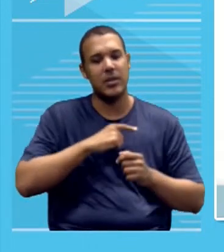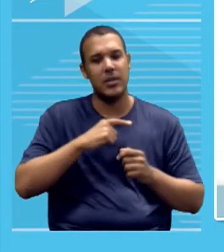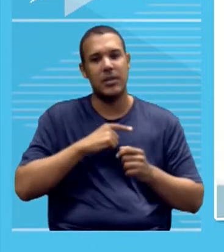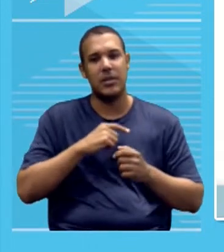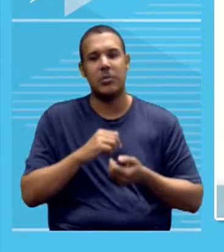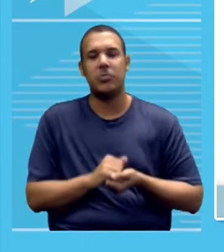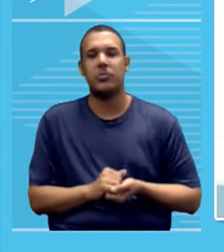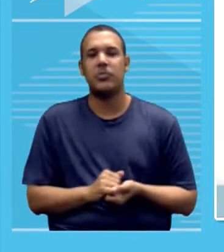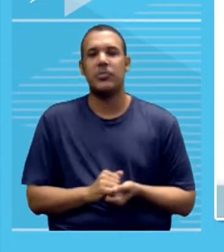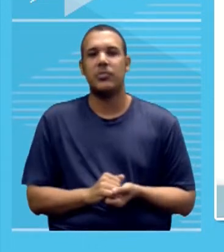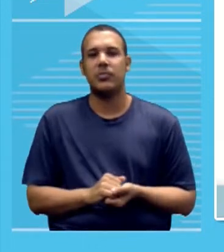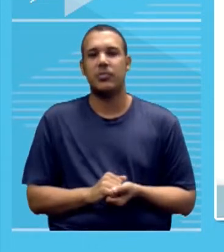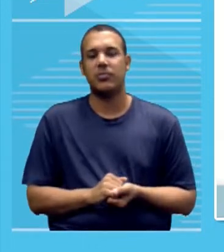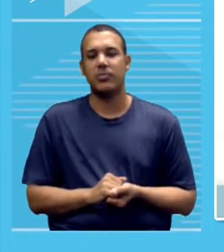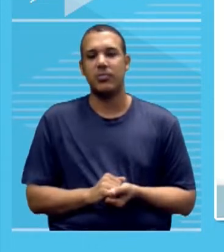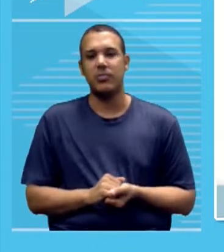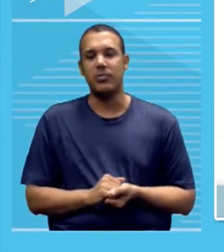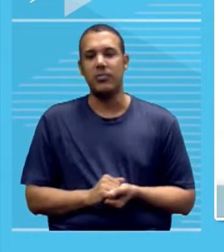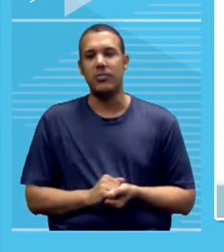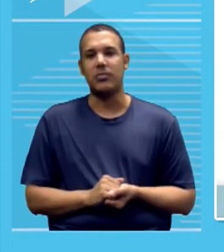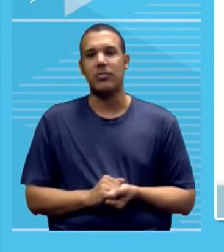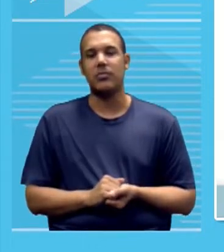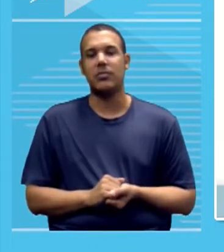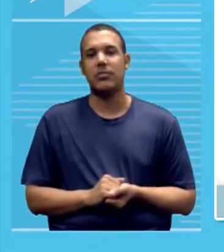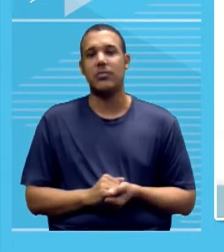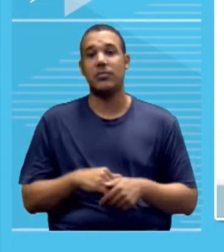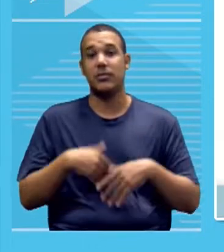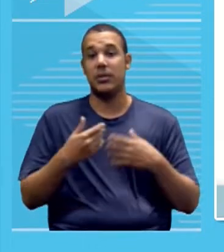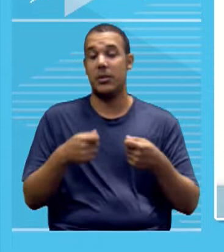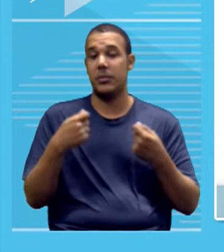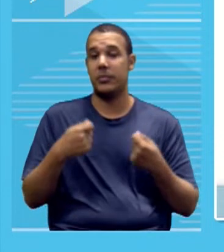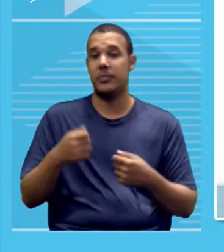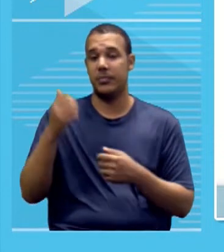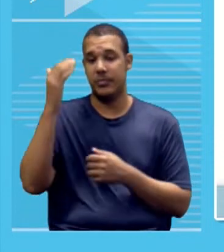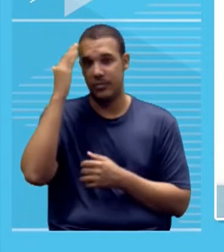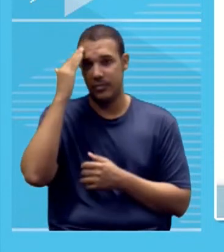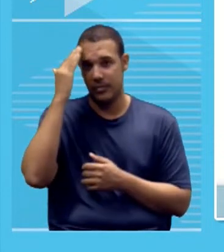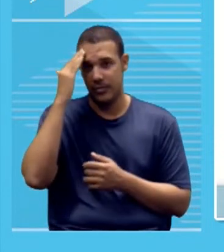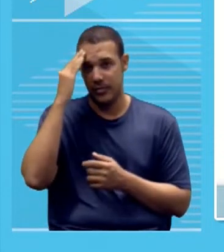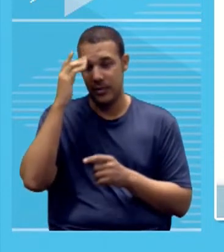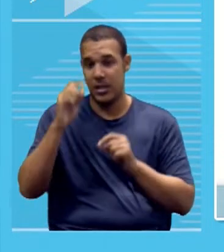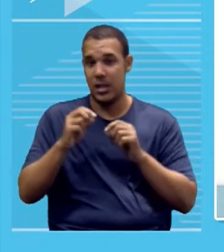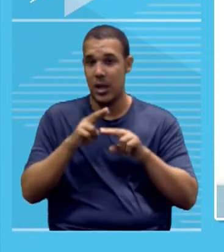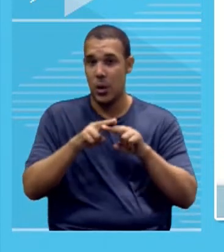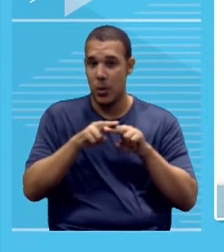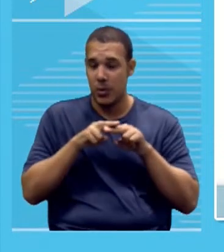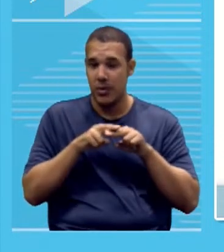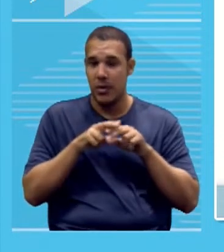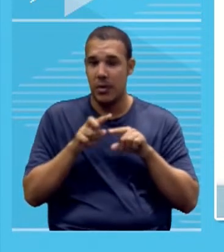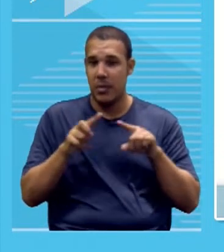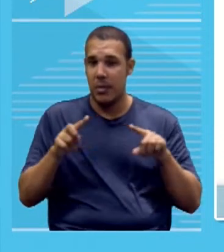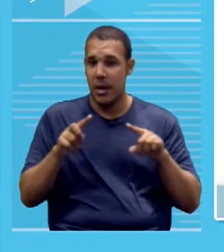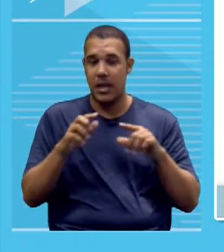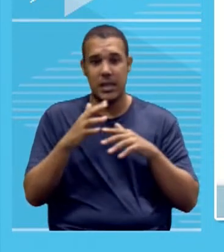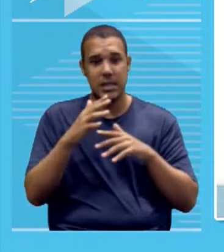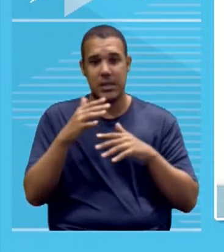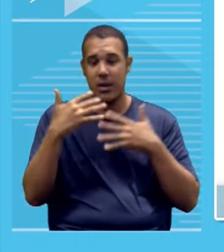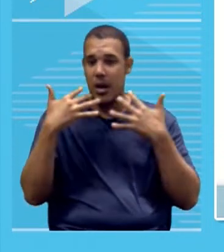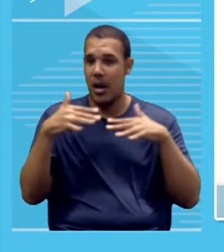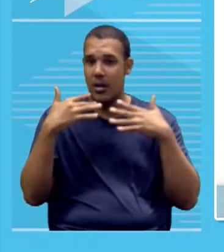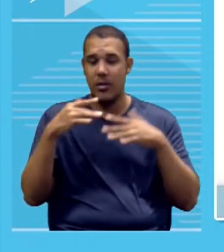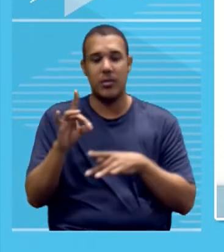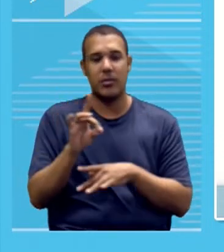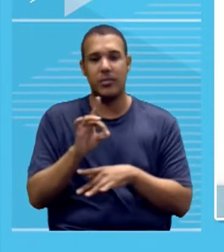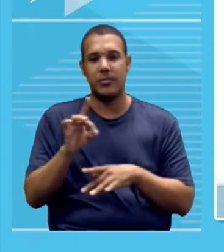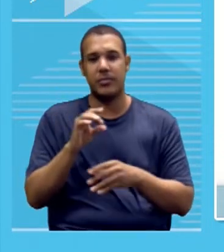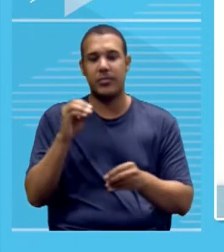composição de grafite. Então, a gente tem que entender que existe um motivo. mas não é natural, bom? Dentro